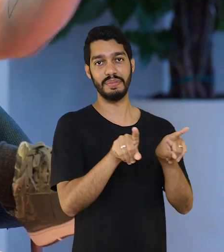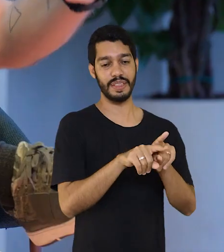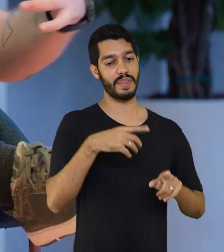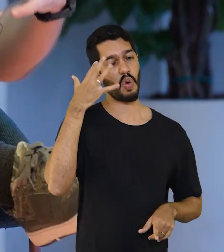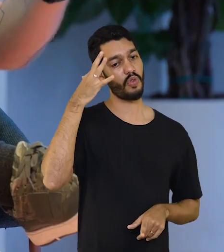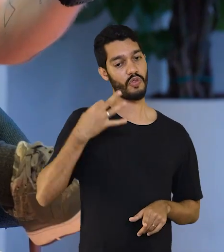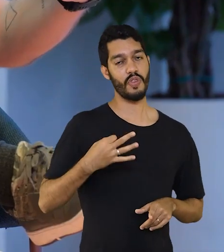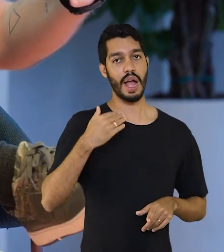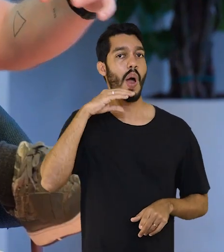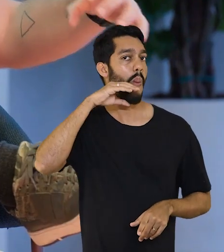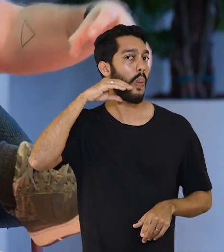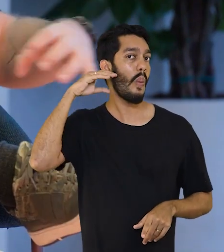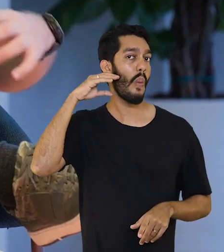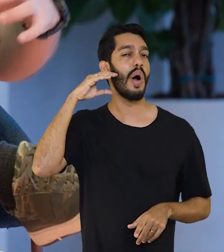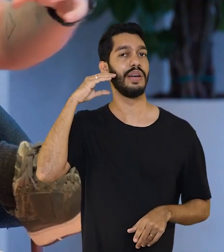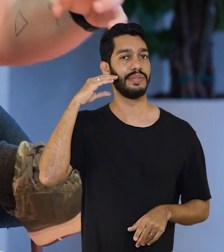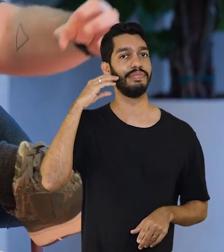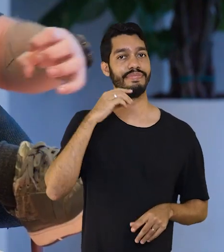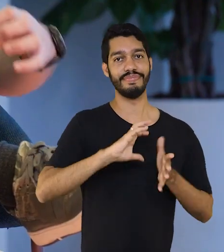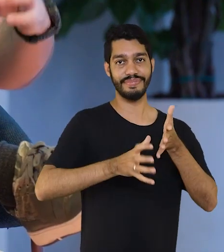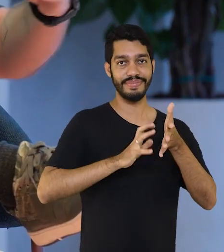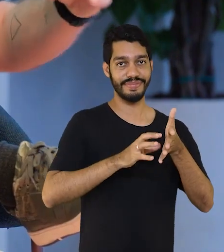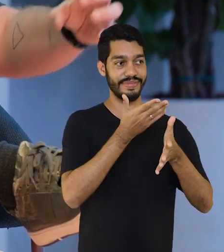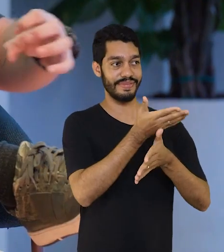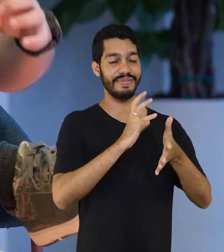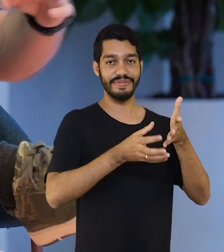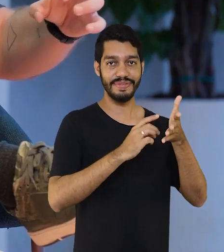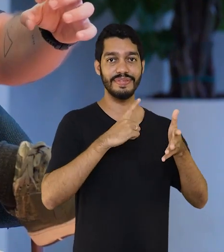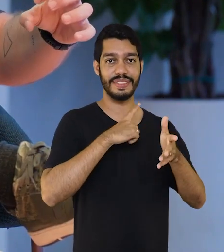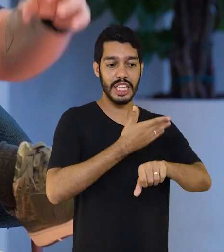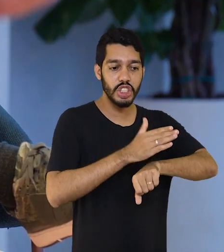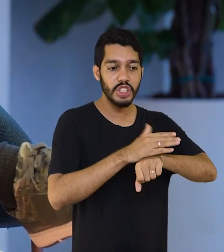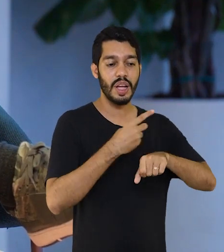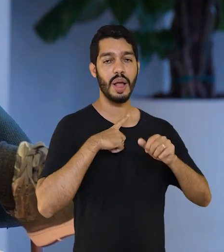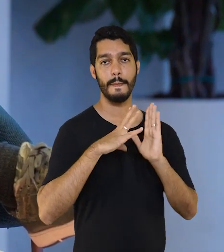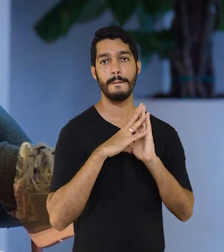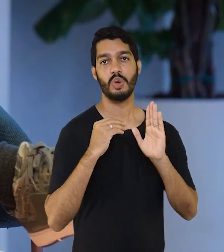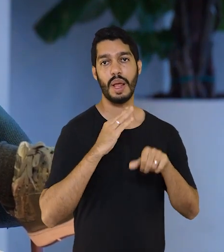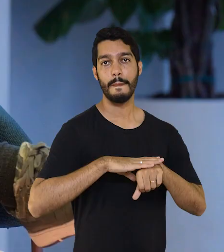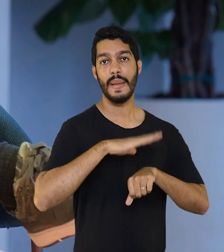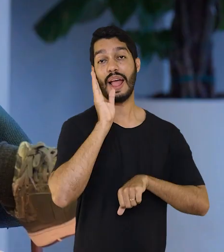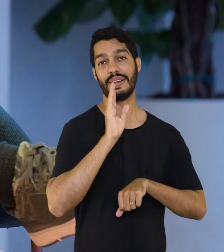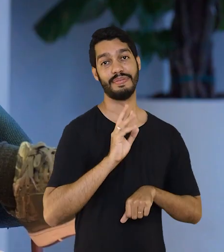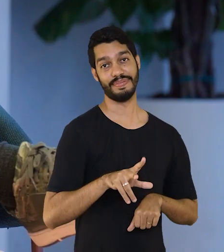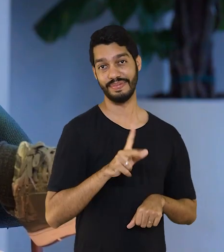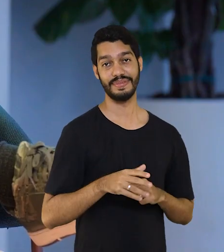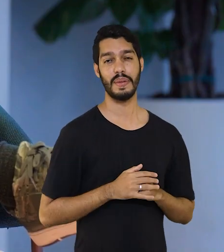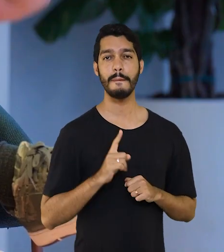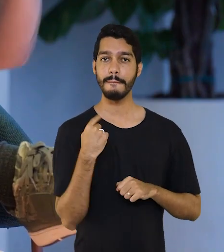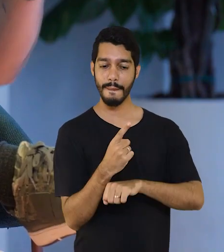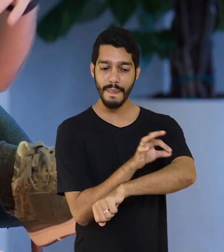de confidencialidade de dados. Então, nada do que acontece ali na plataforma com a marca treina um modelo